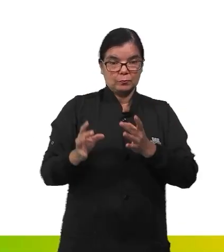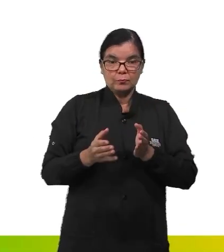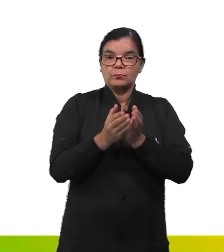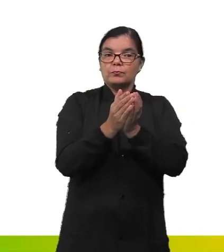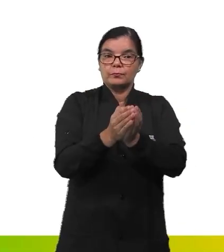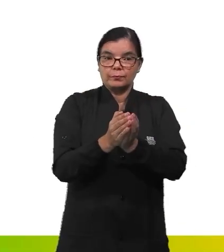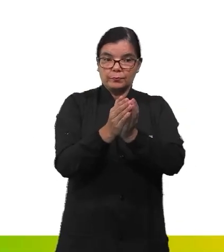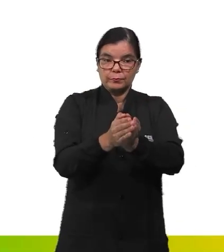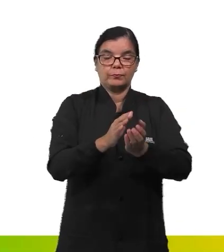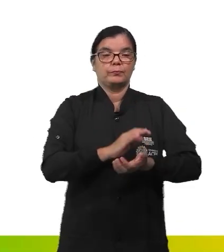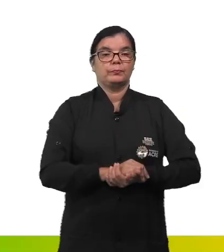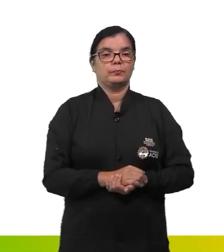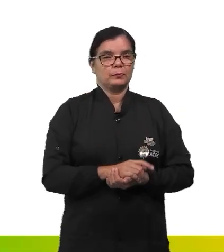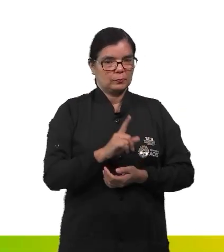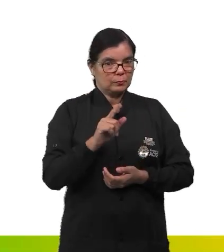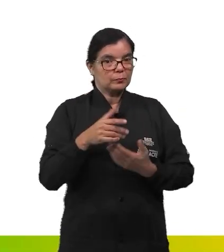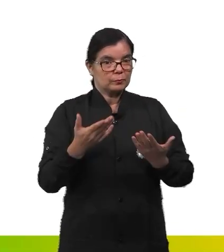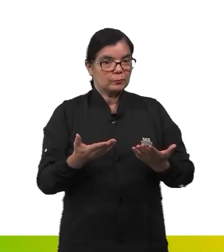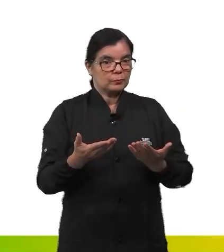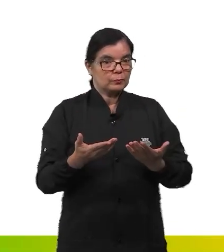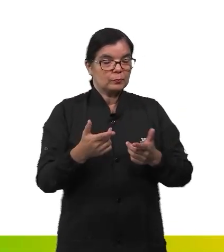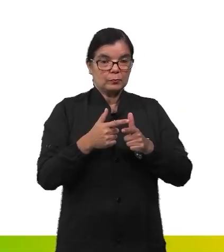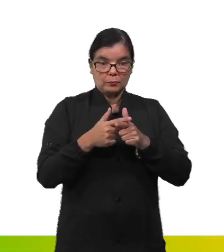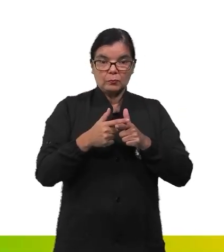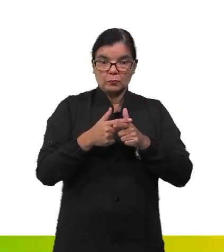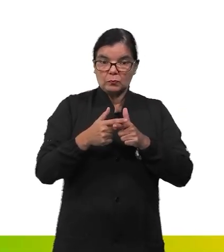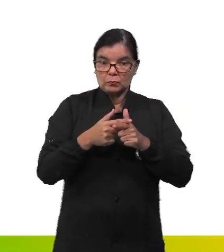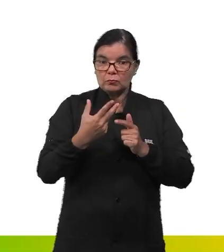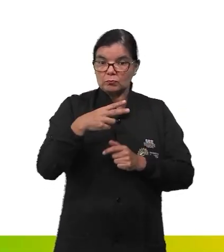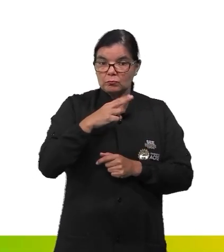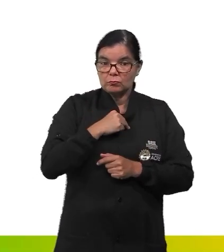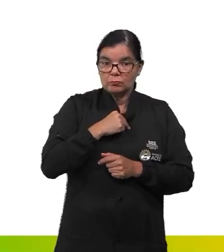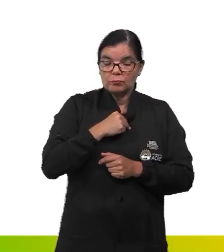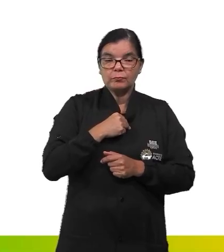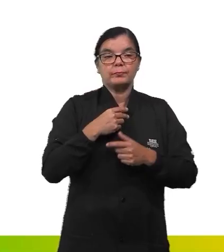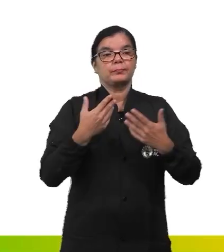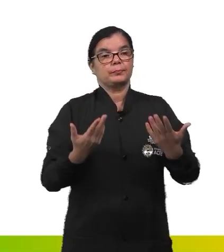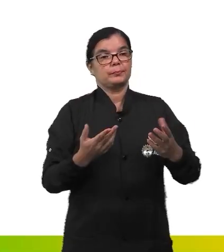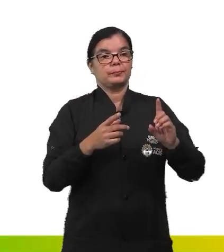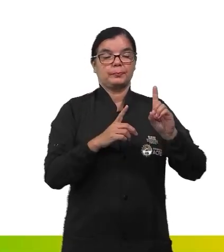marítimas? É isso a consequência das navegações portuguesas?